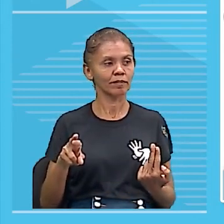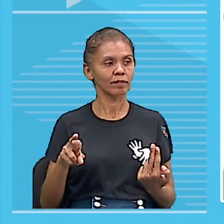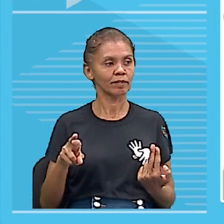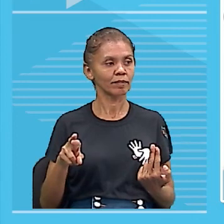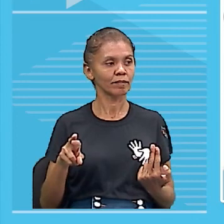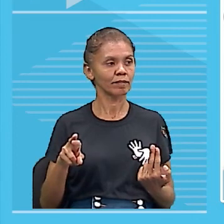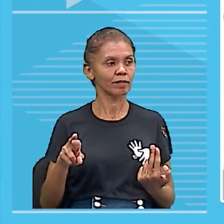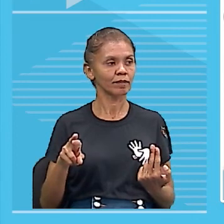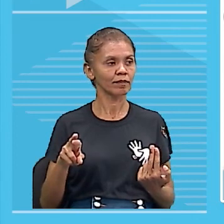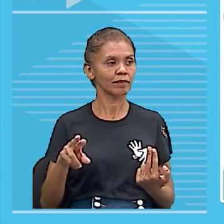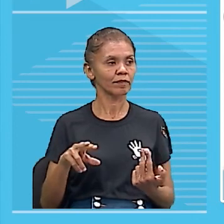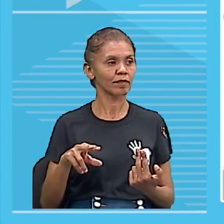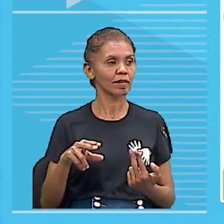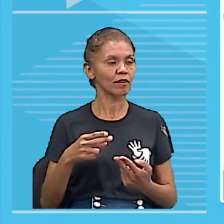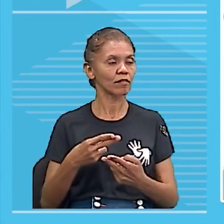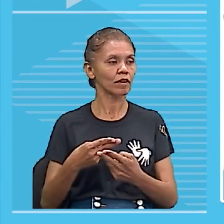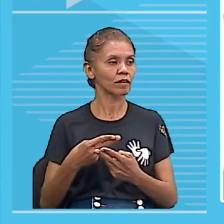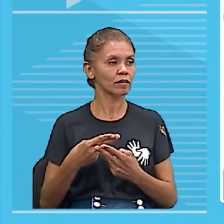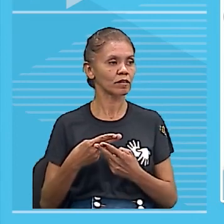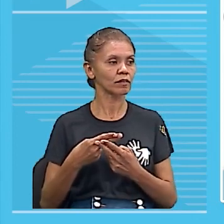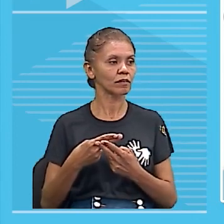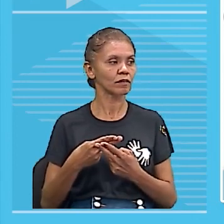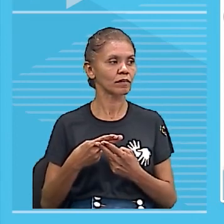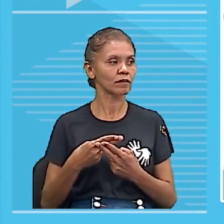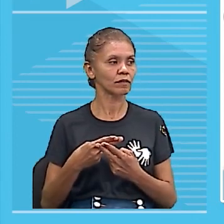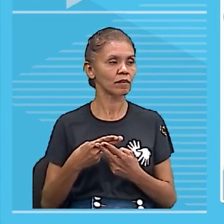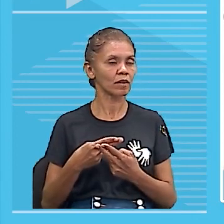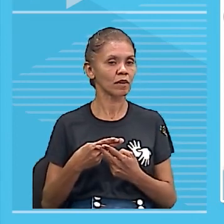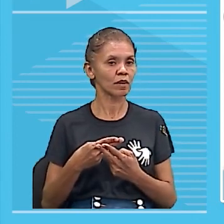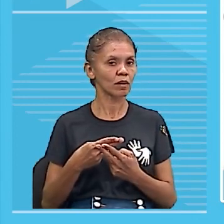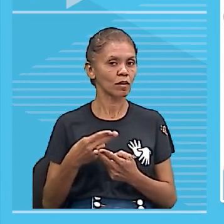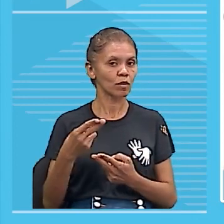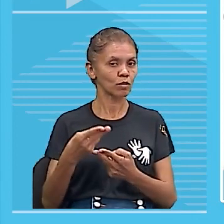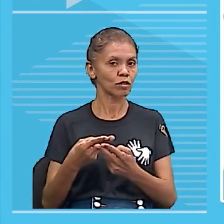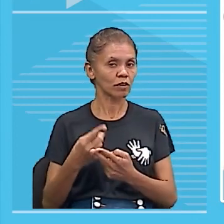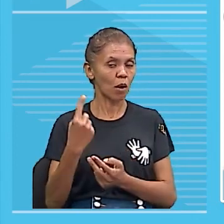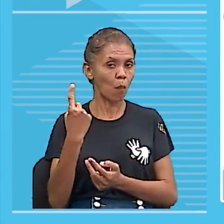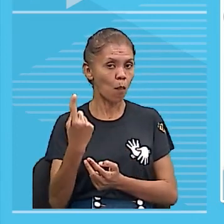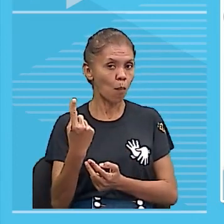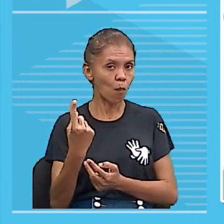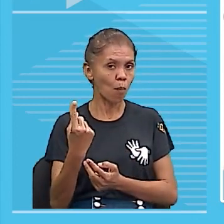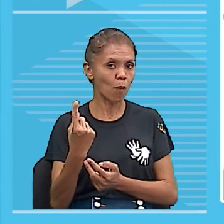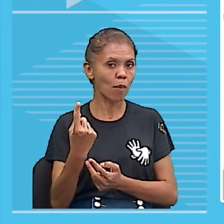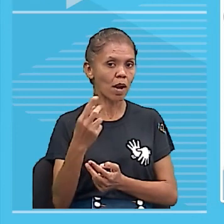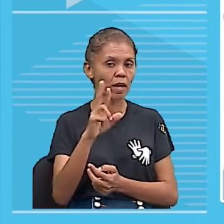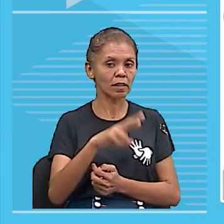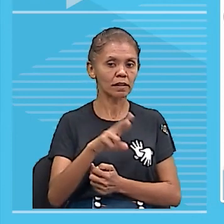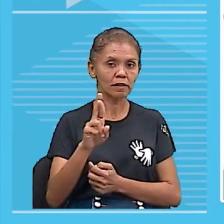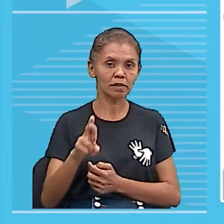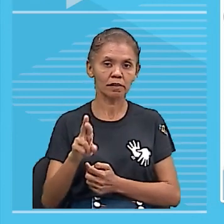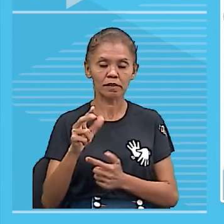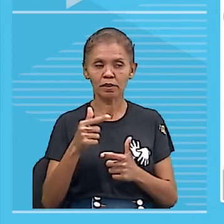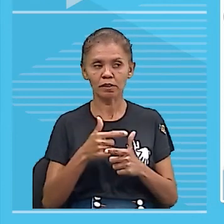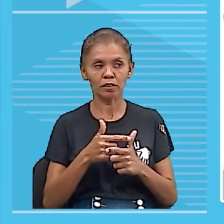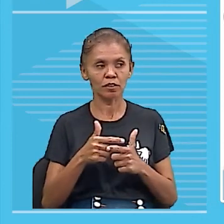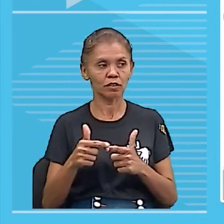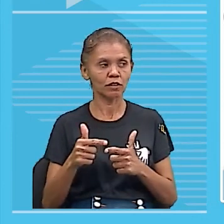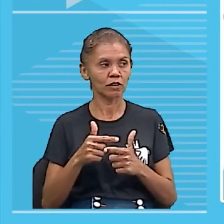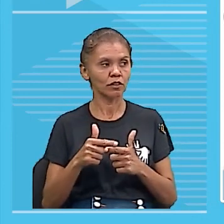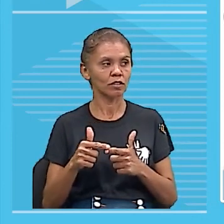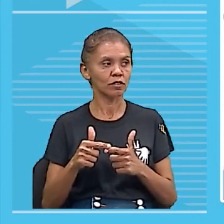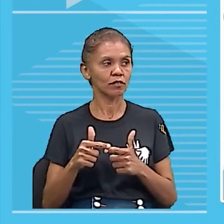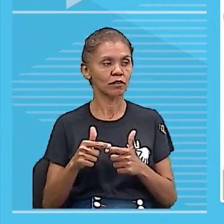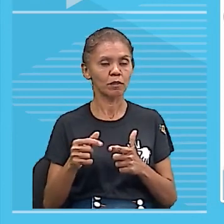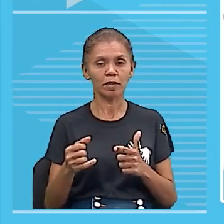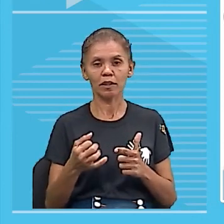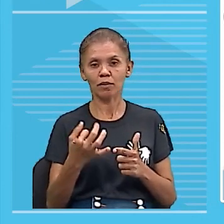e você vai pegar a resistência de um deles e se dividir pelo mesmo número de